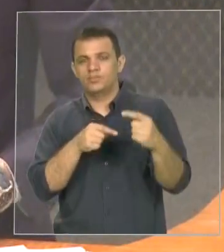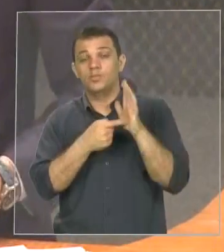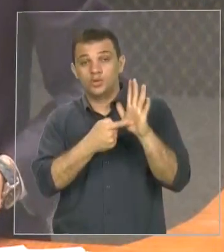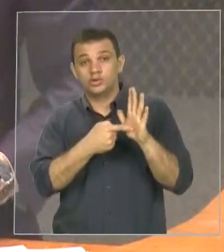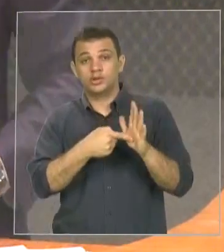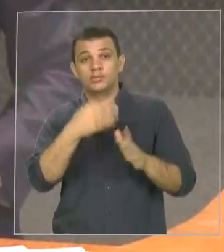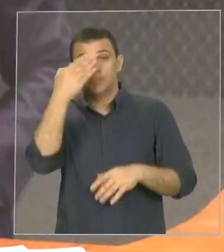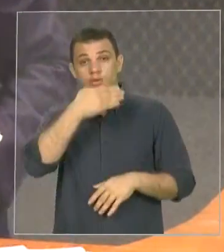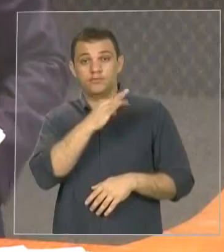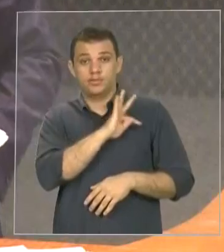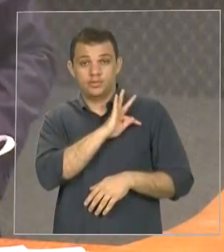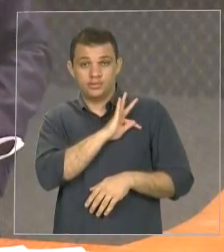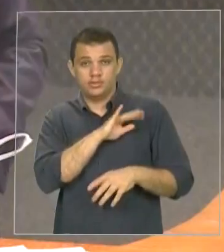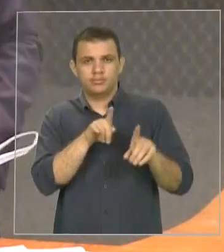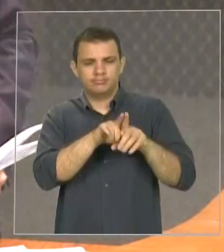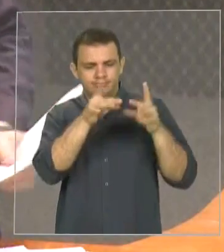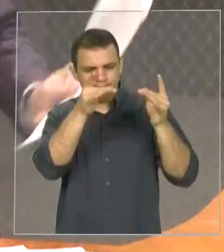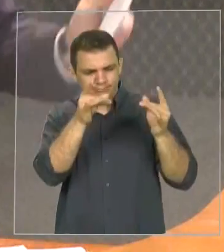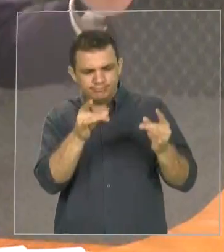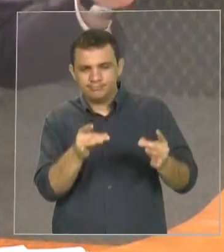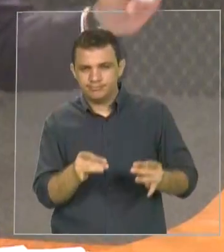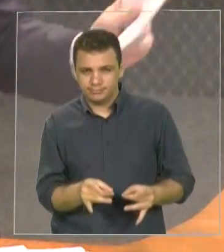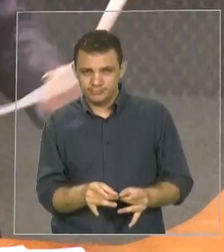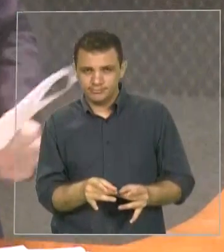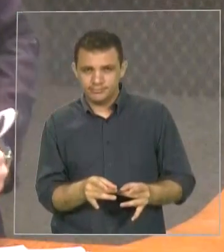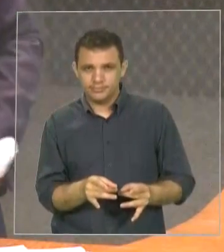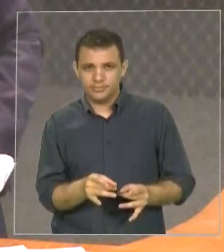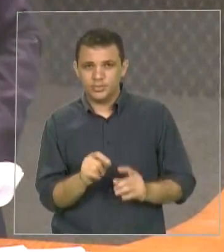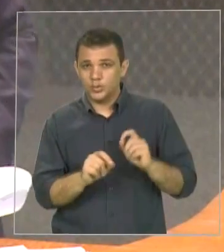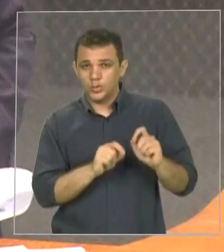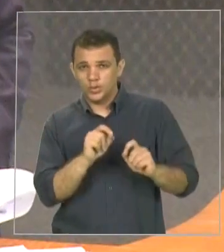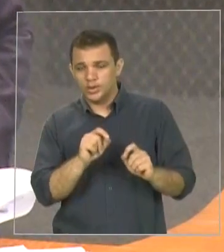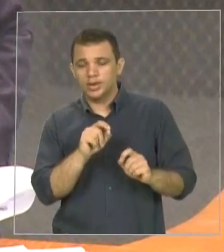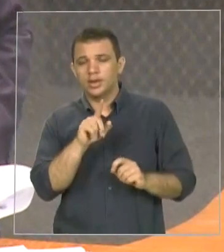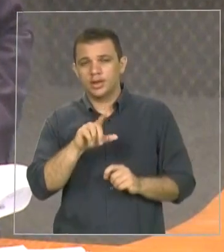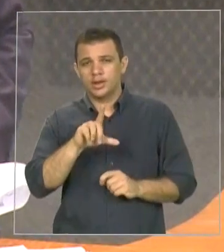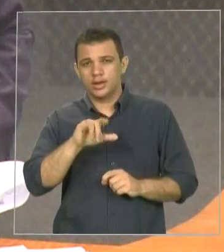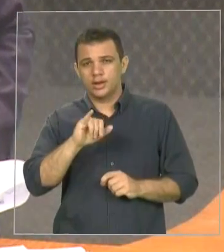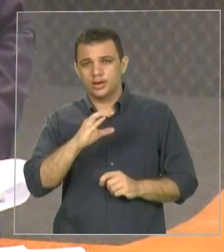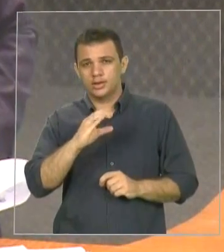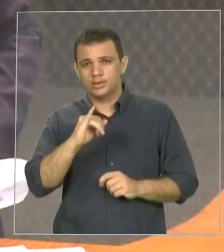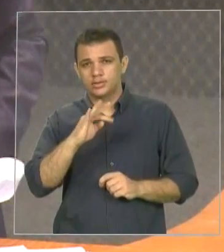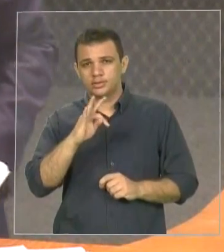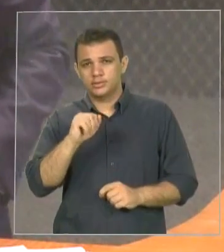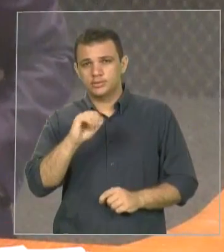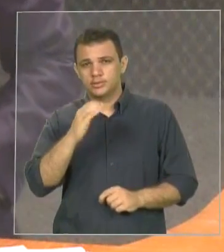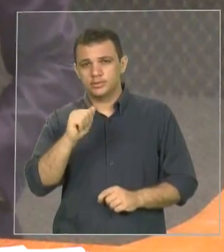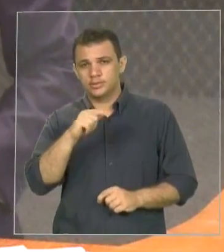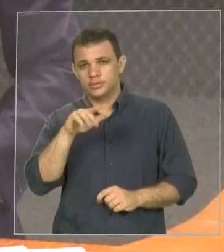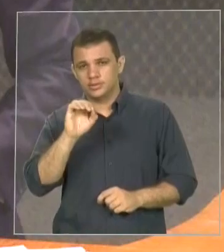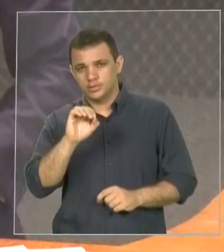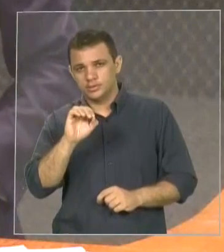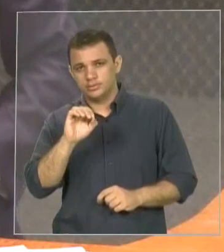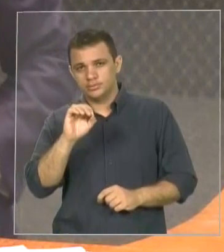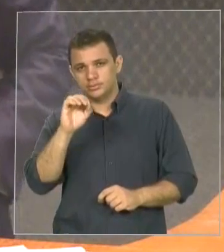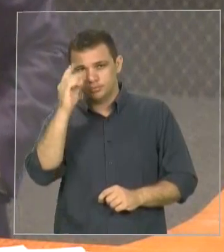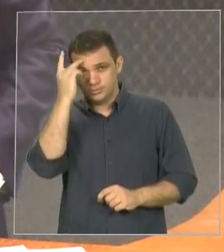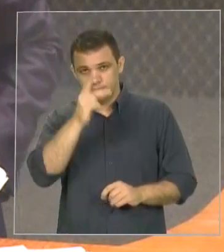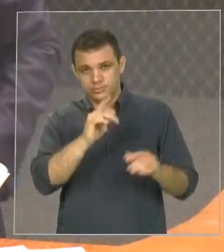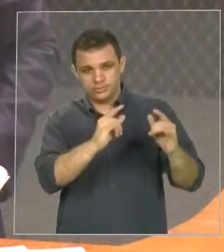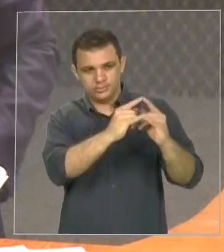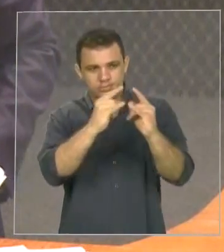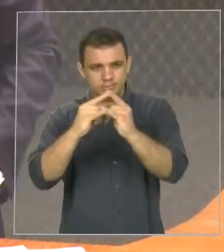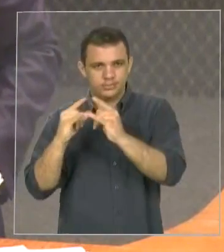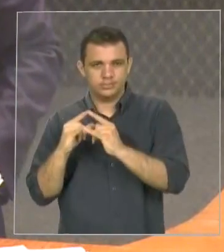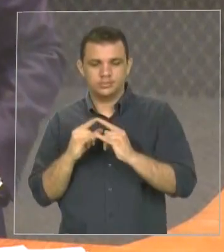forma muito bem apurada a licitação para esses